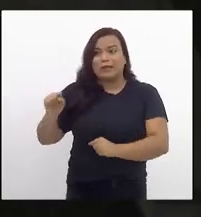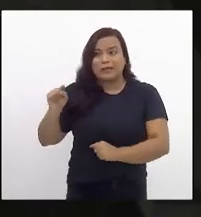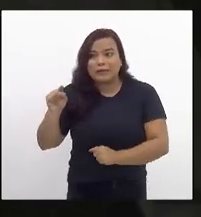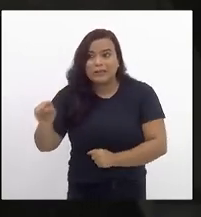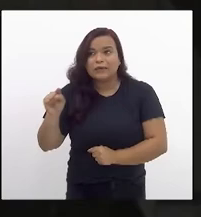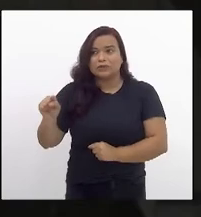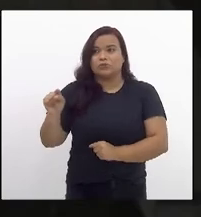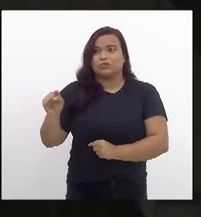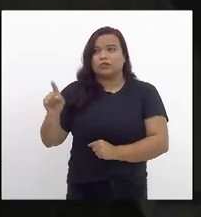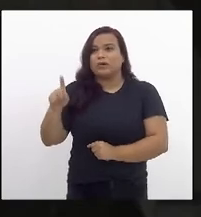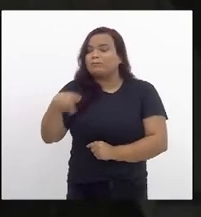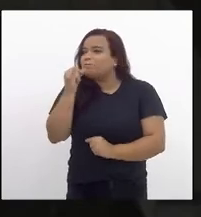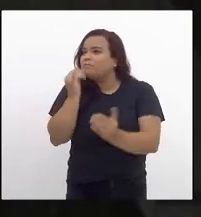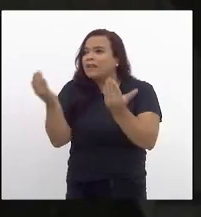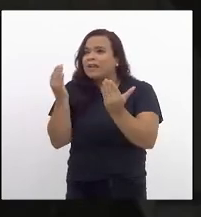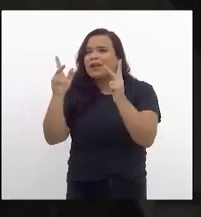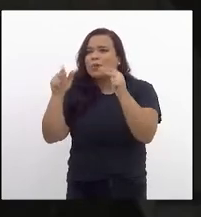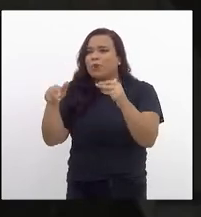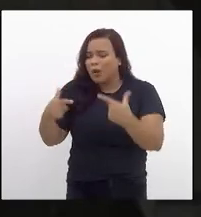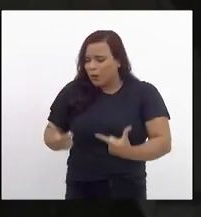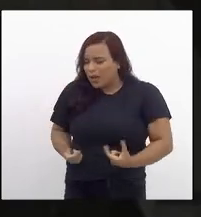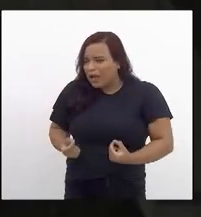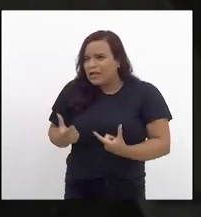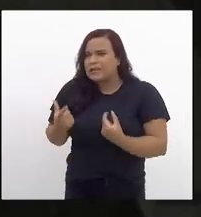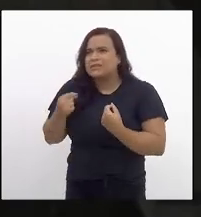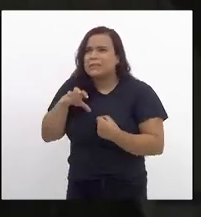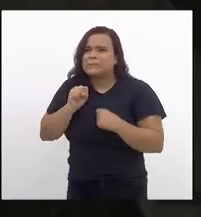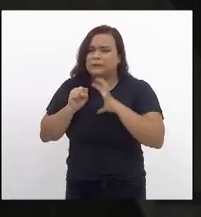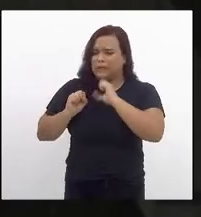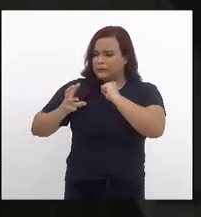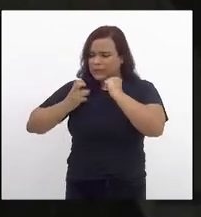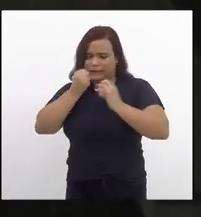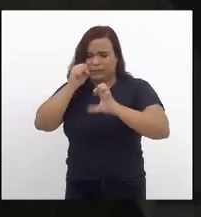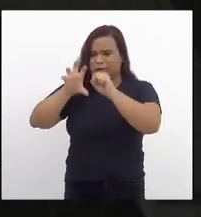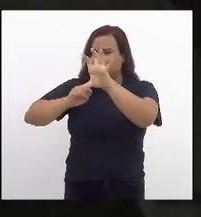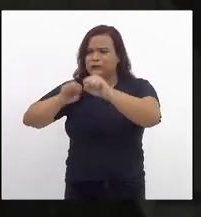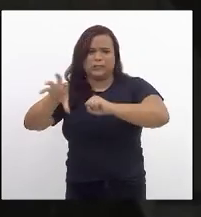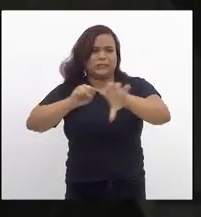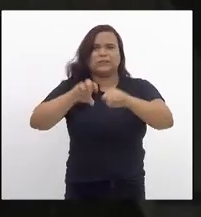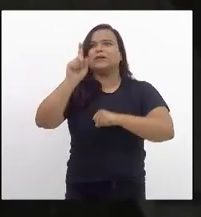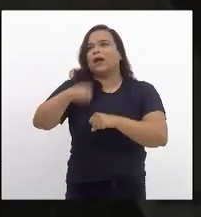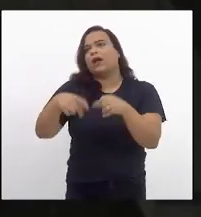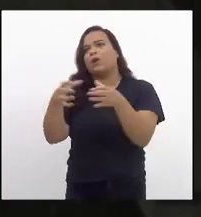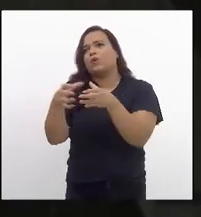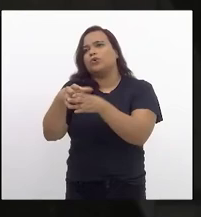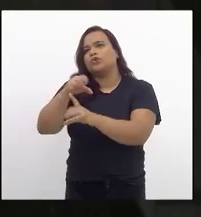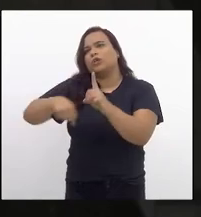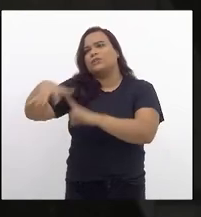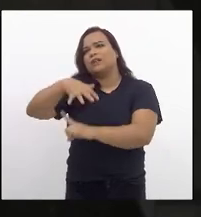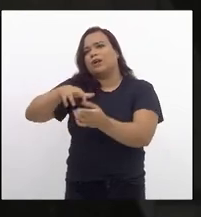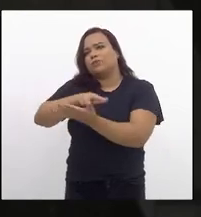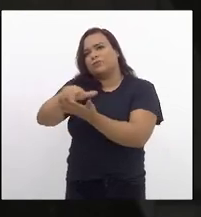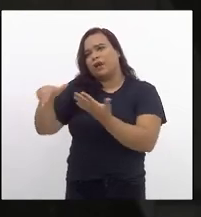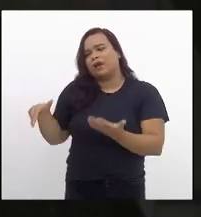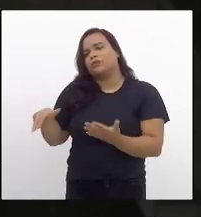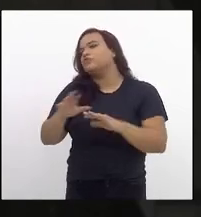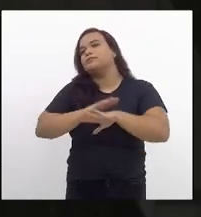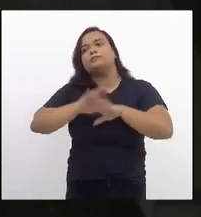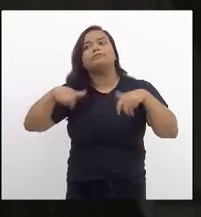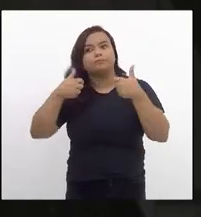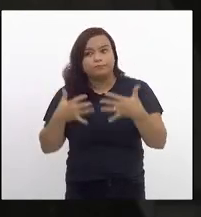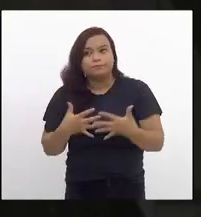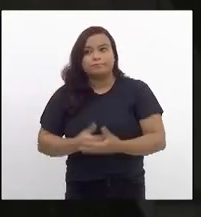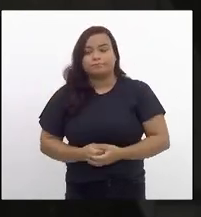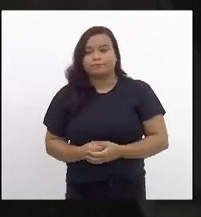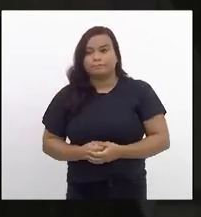metástases já que a gente tá falando de saúde que são as organizações sociais de tu ir para senhora